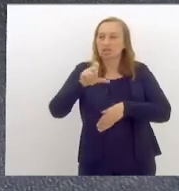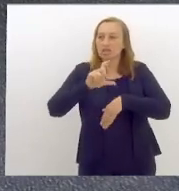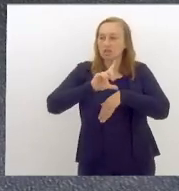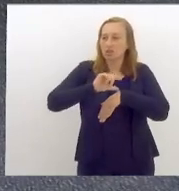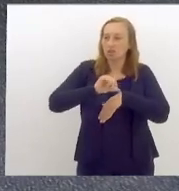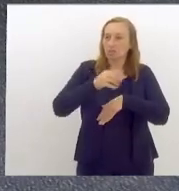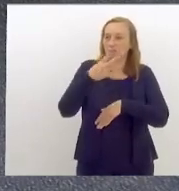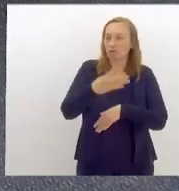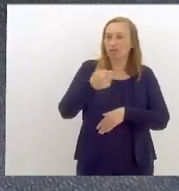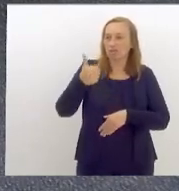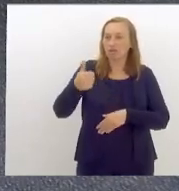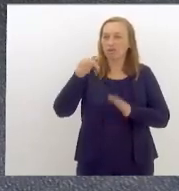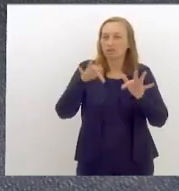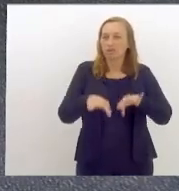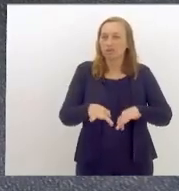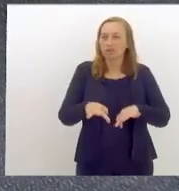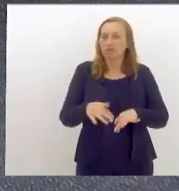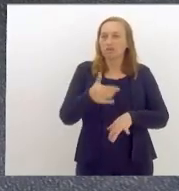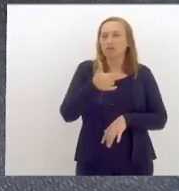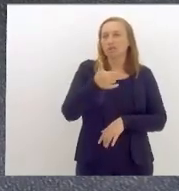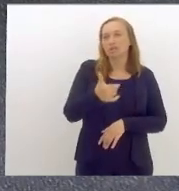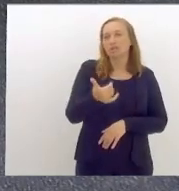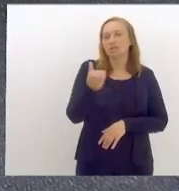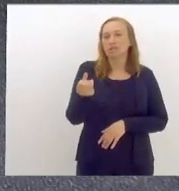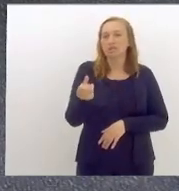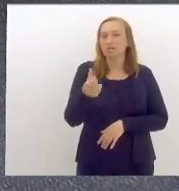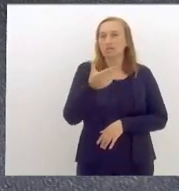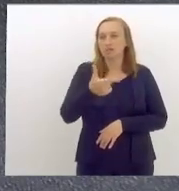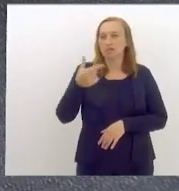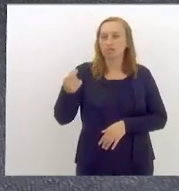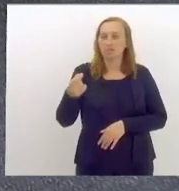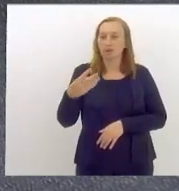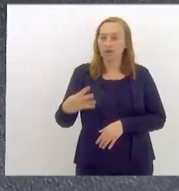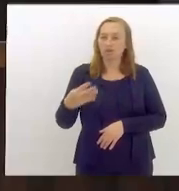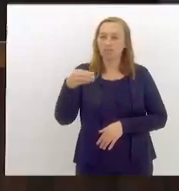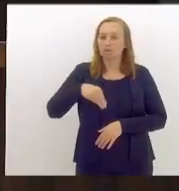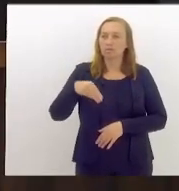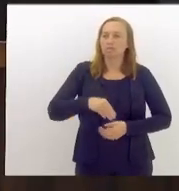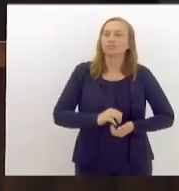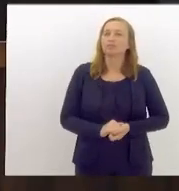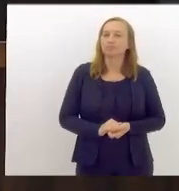13:41 encerrou seus 16 horas e 24 minutos